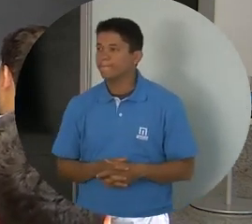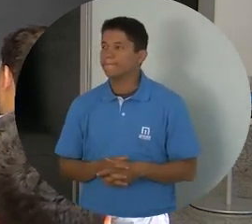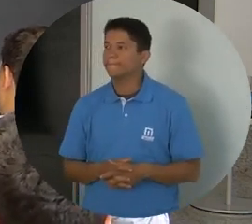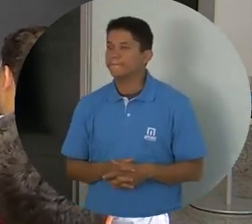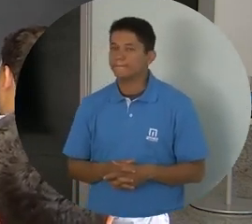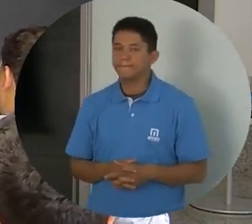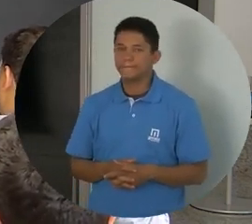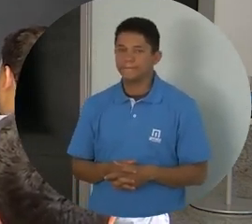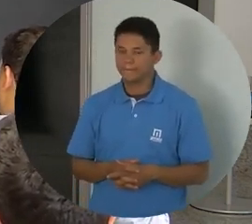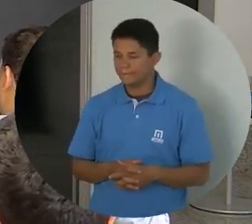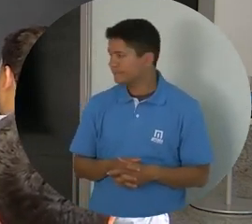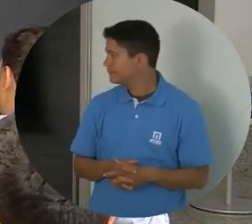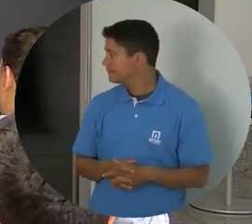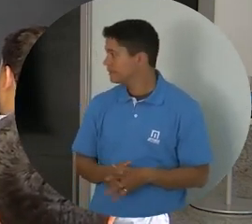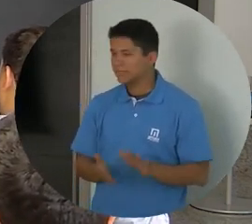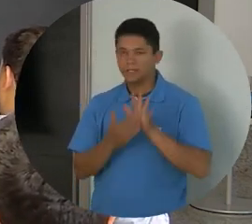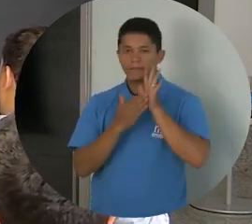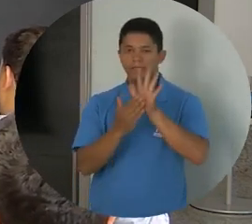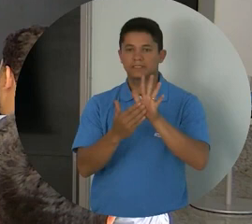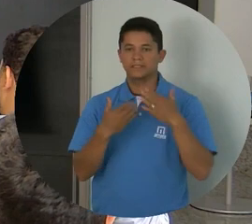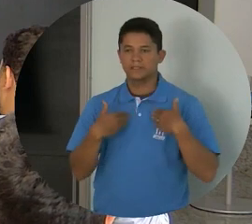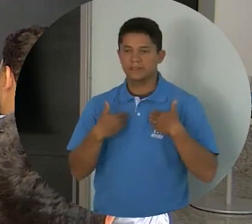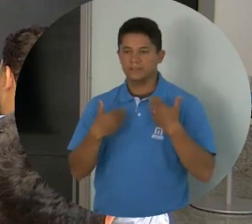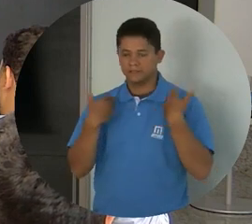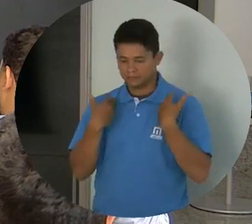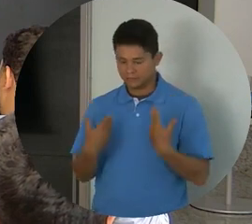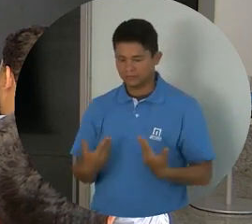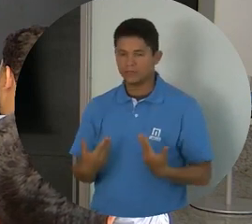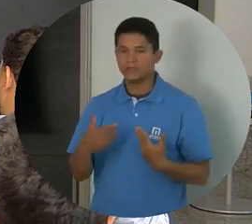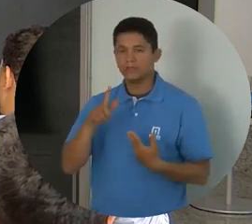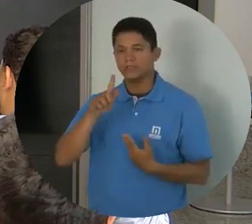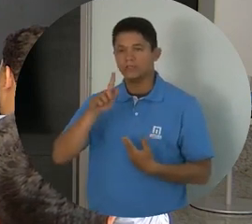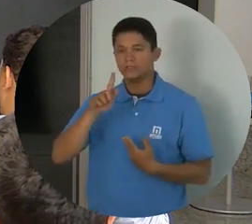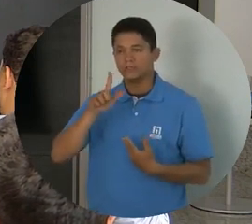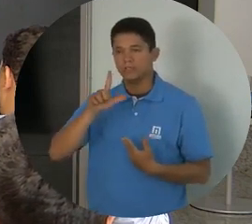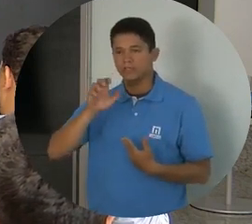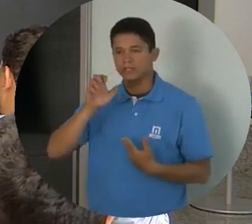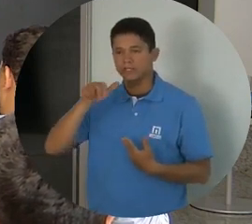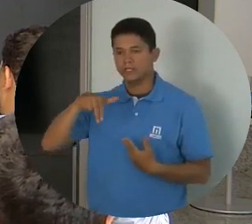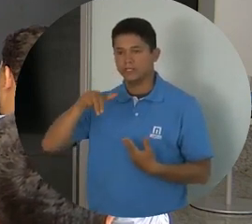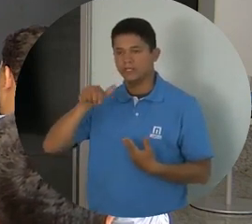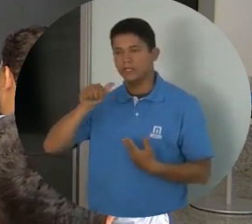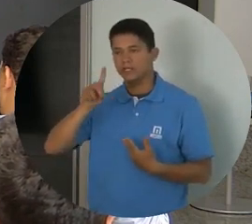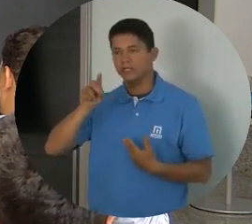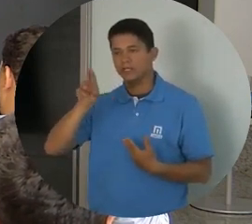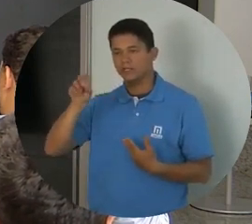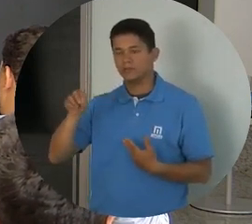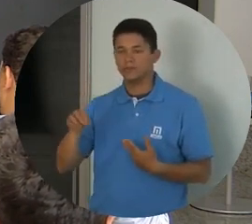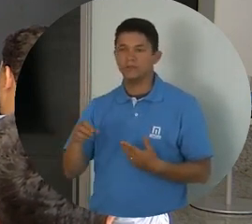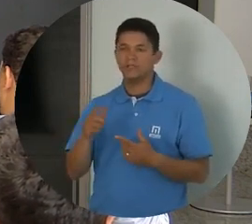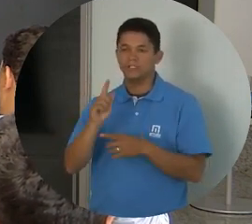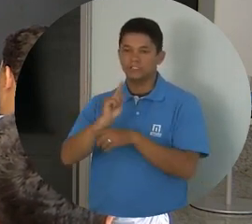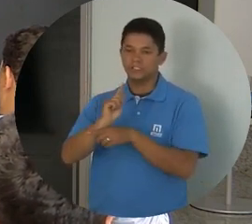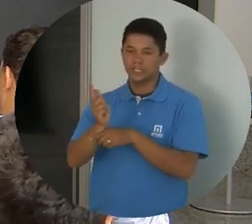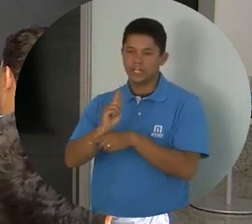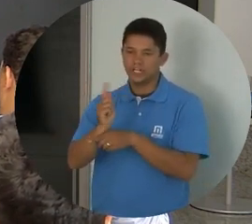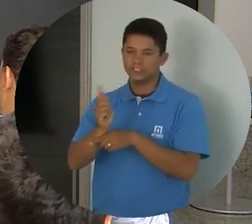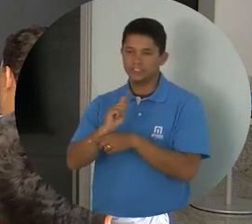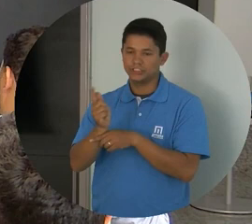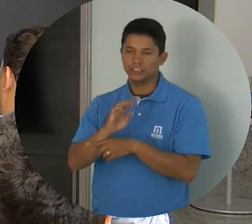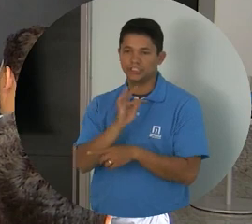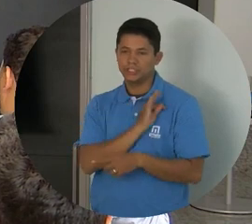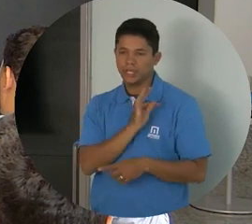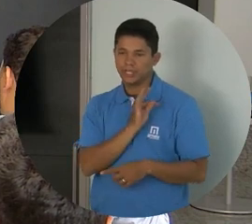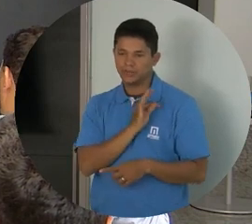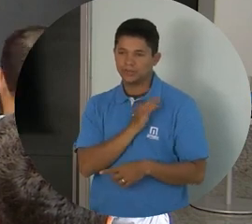Eu me apresentar primeiro, eu sou o Leandro Filgueiras, sou gerente técnico da GEMAIA e da Soegeo Engenharia. A gente